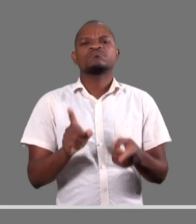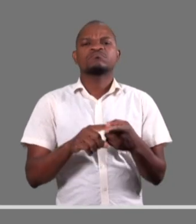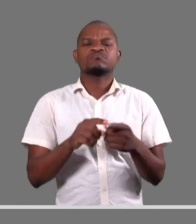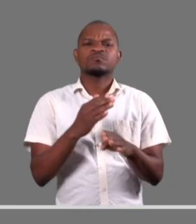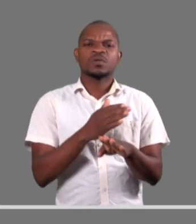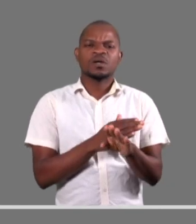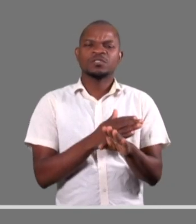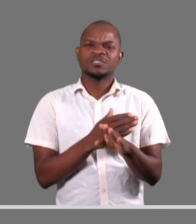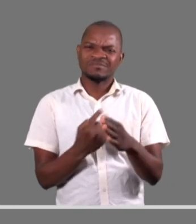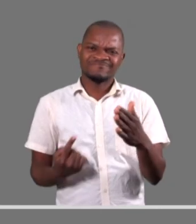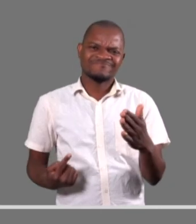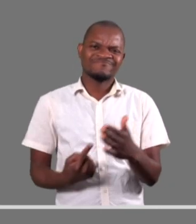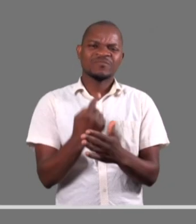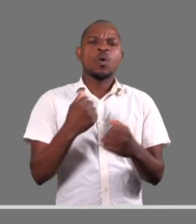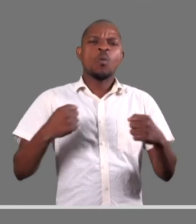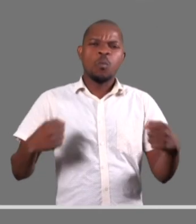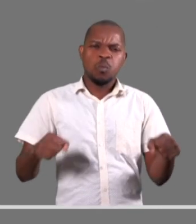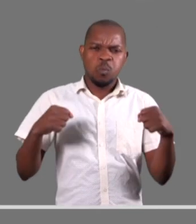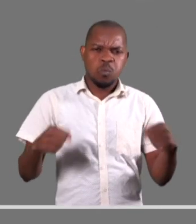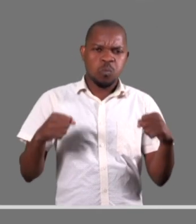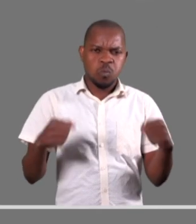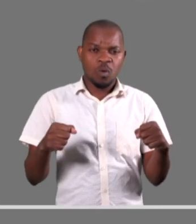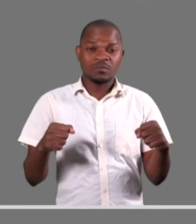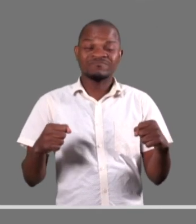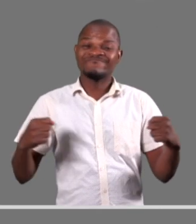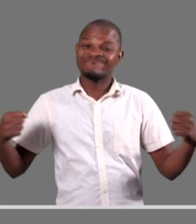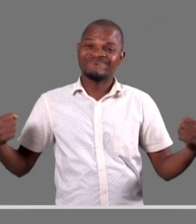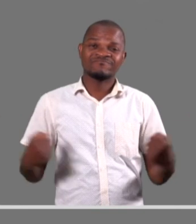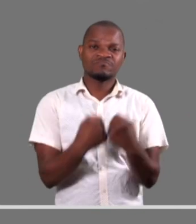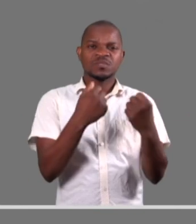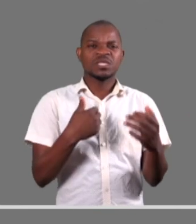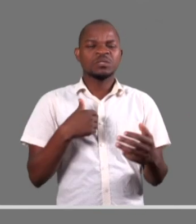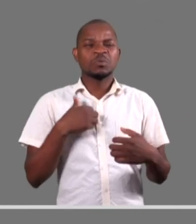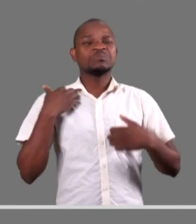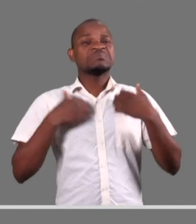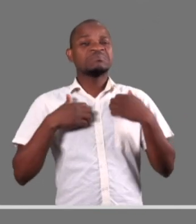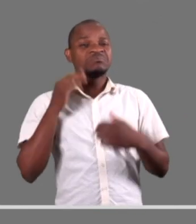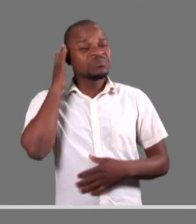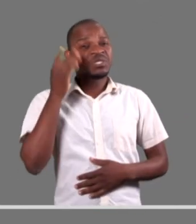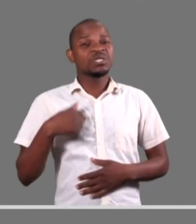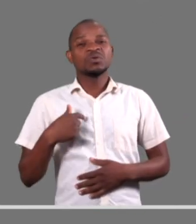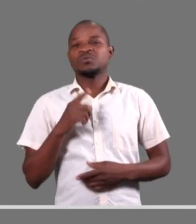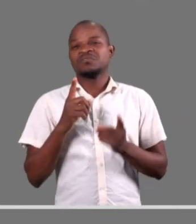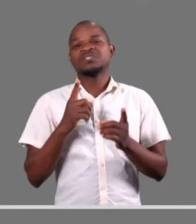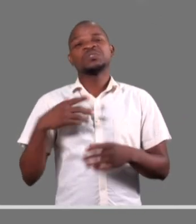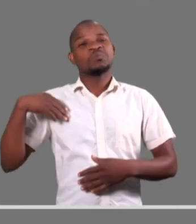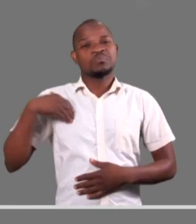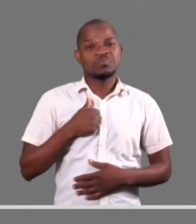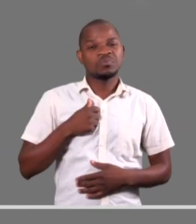O acidente que eu tive com ela, eu vi a morte dela, vi a minha morte ao mesmo tempo.